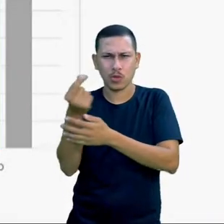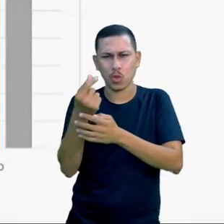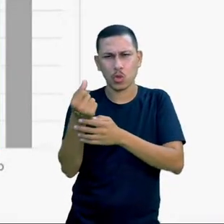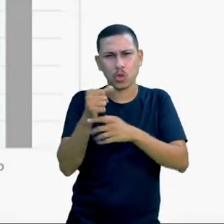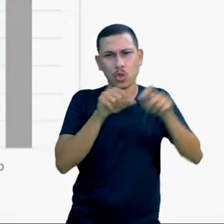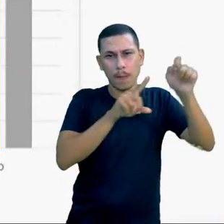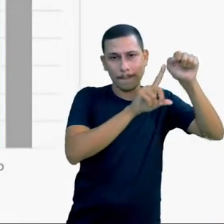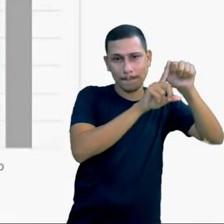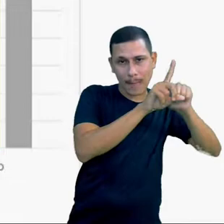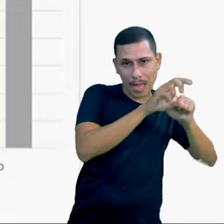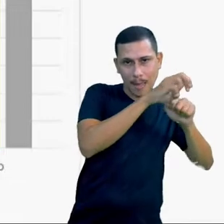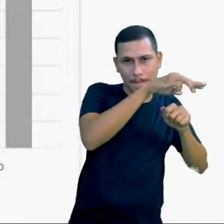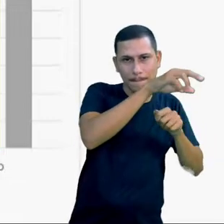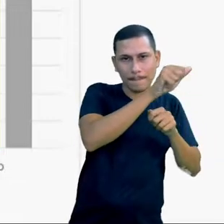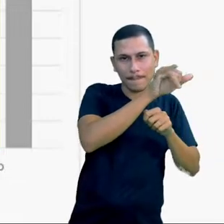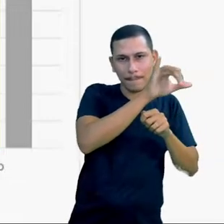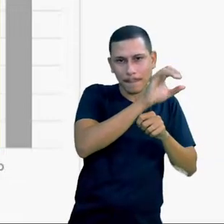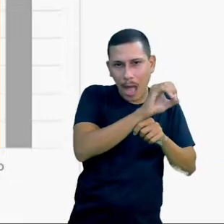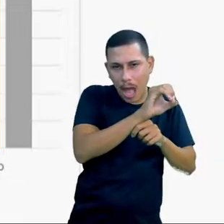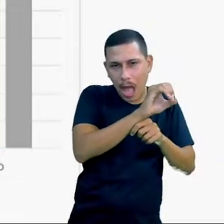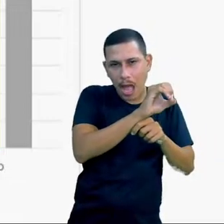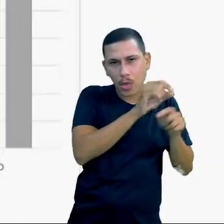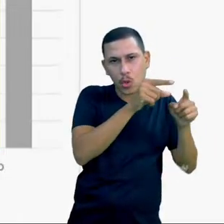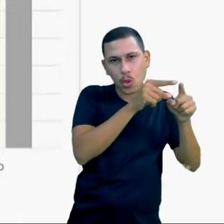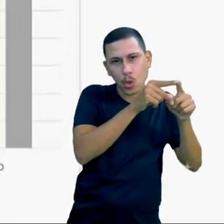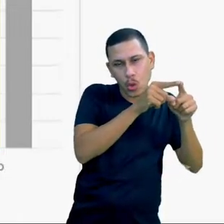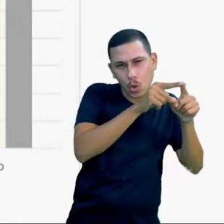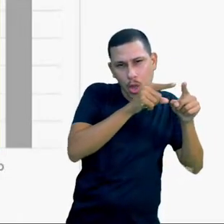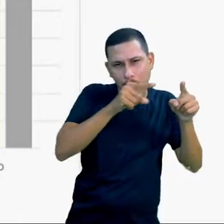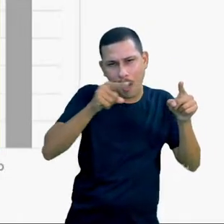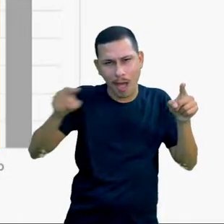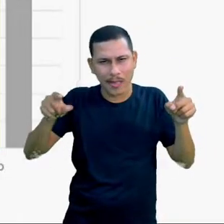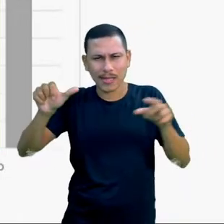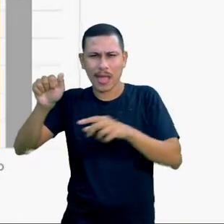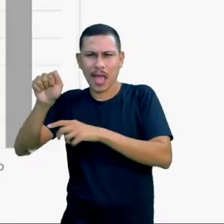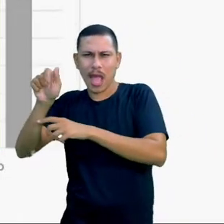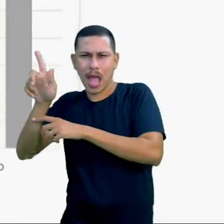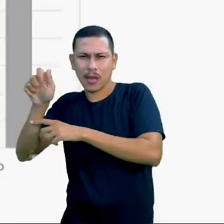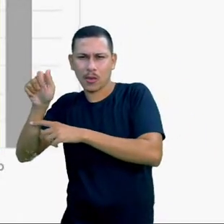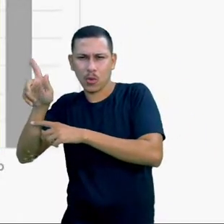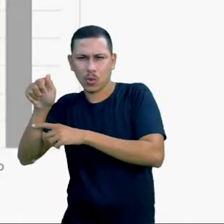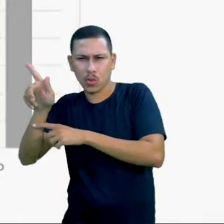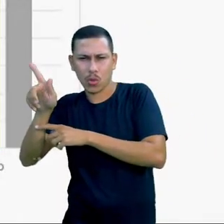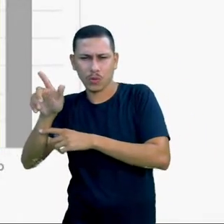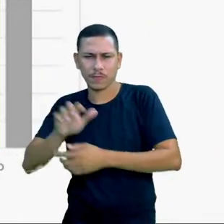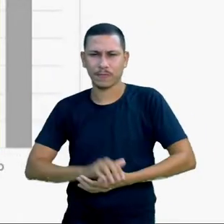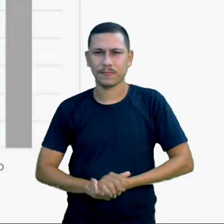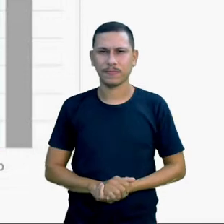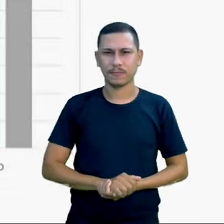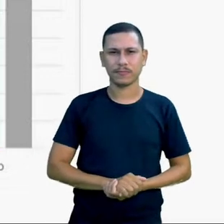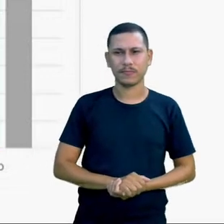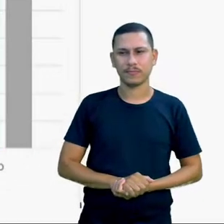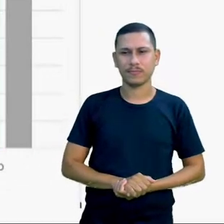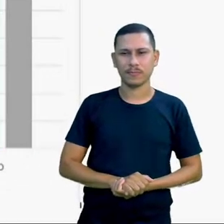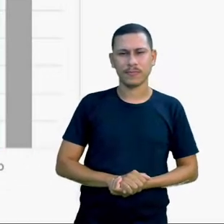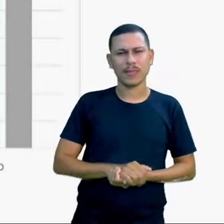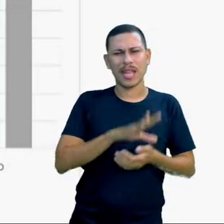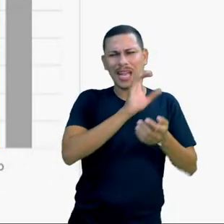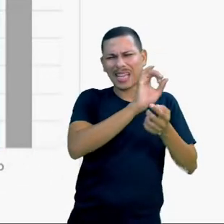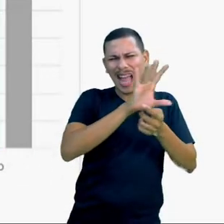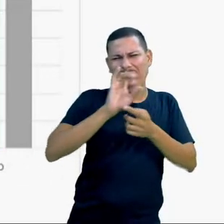de maio, junho, julho e agosto, ok? Vamos analisar